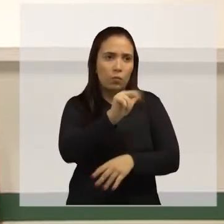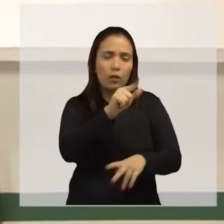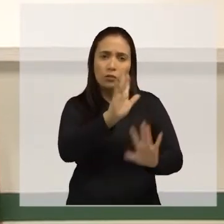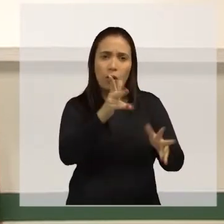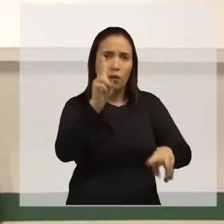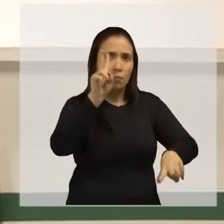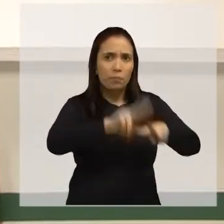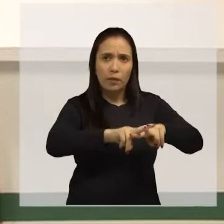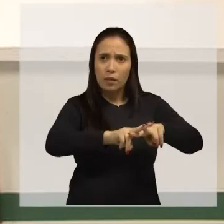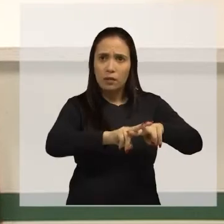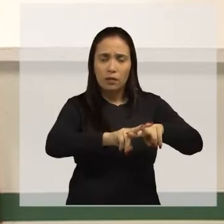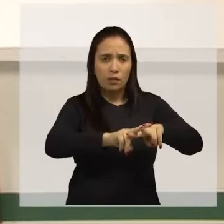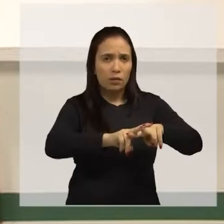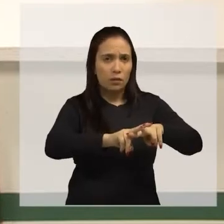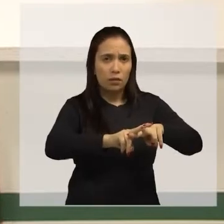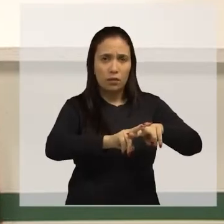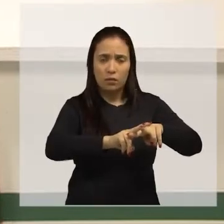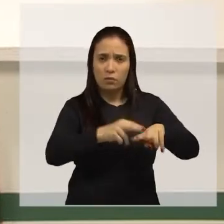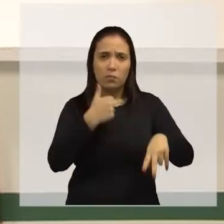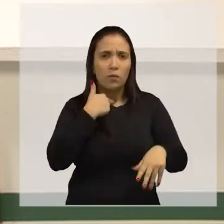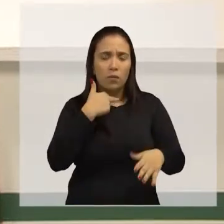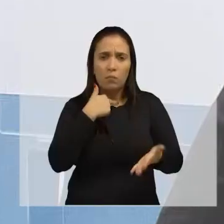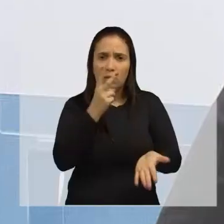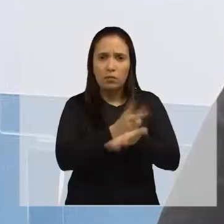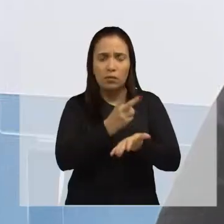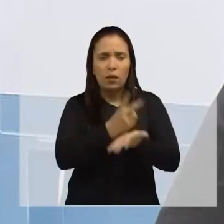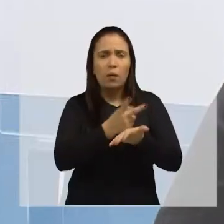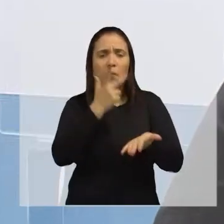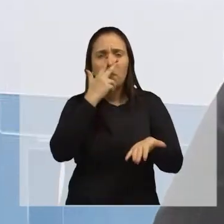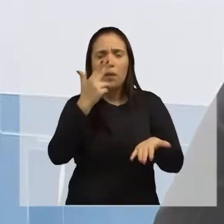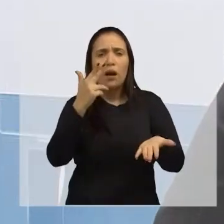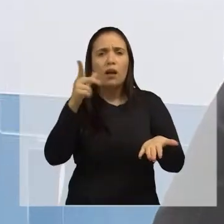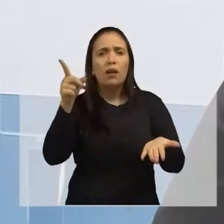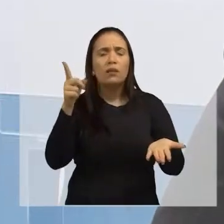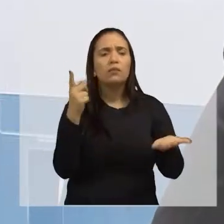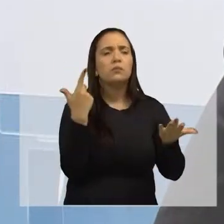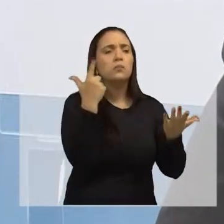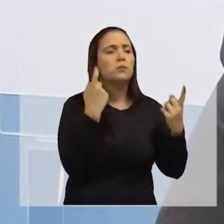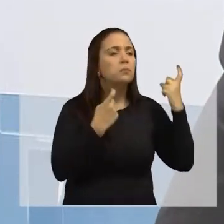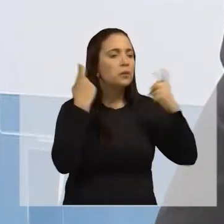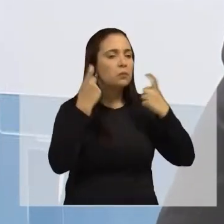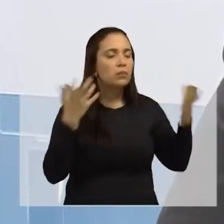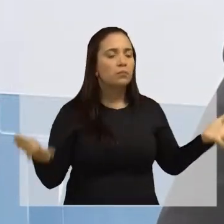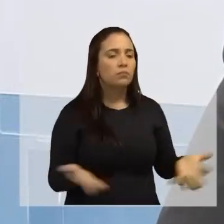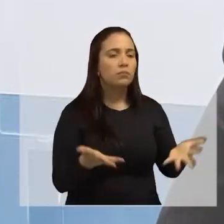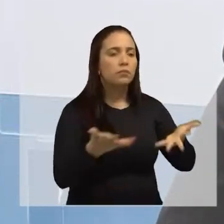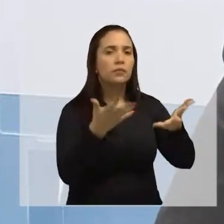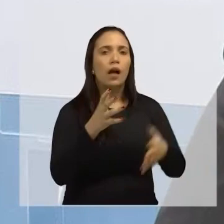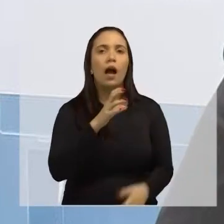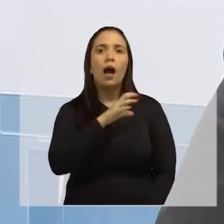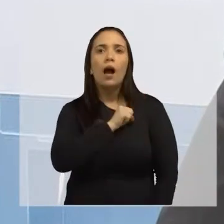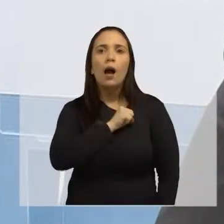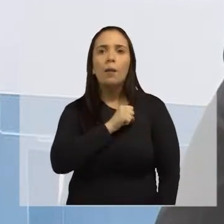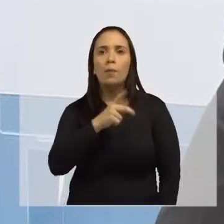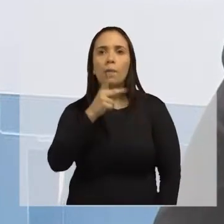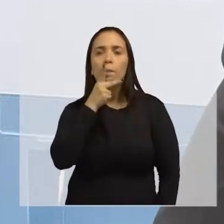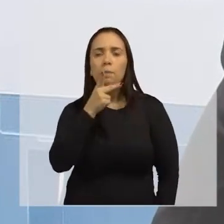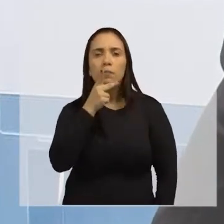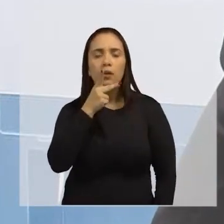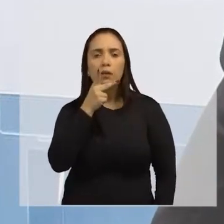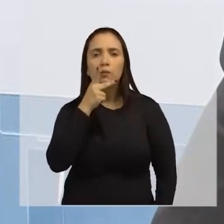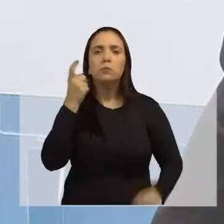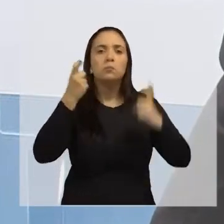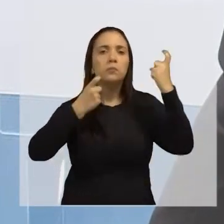e preso na cadeia. É muita falta de amor a esse partido, é muita falta de amor maior ainda a esse